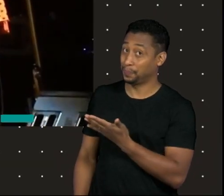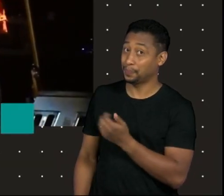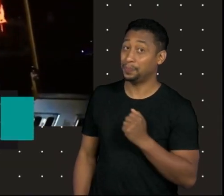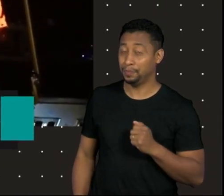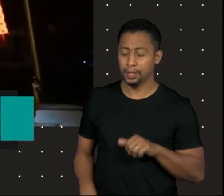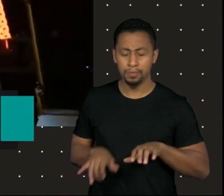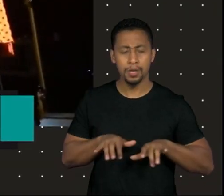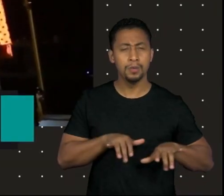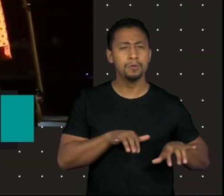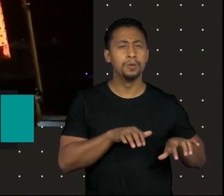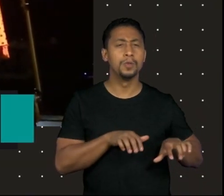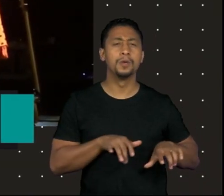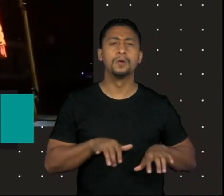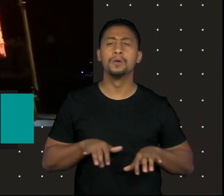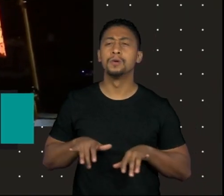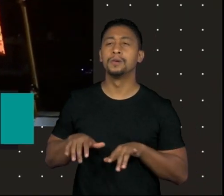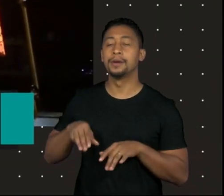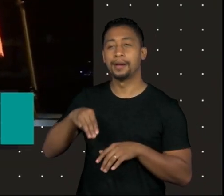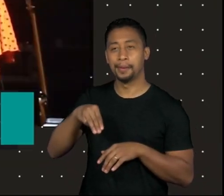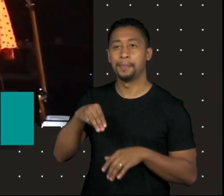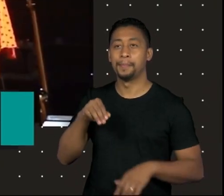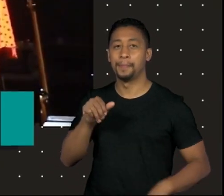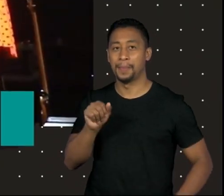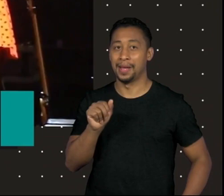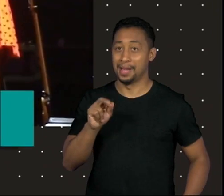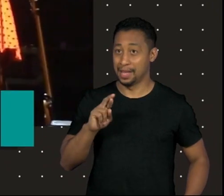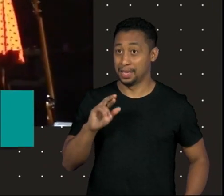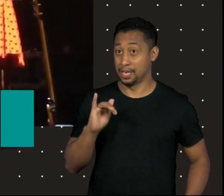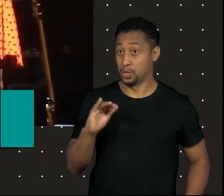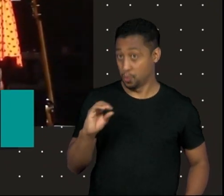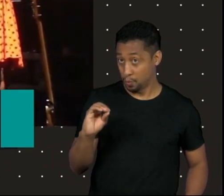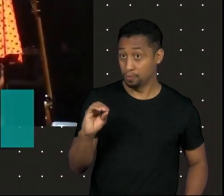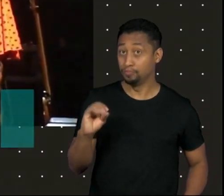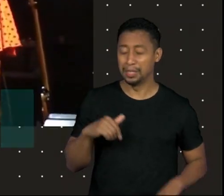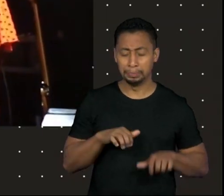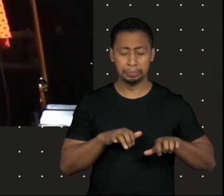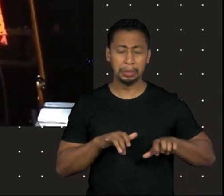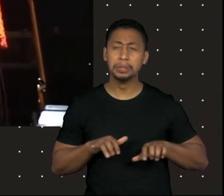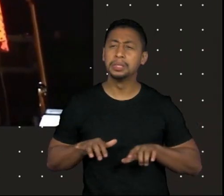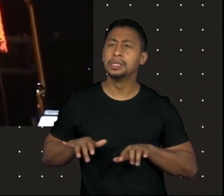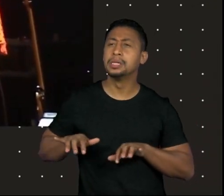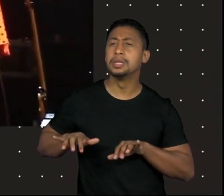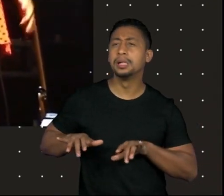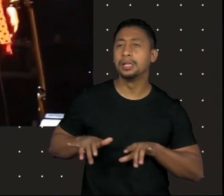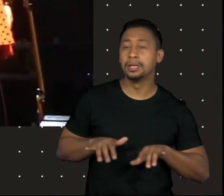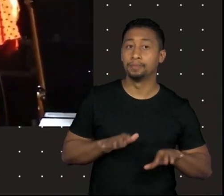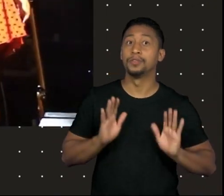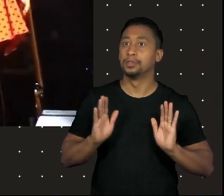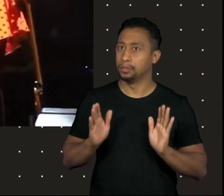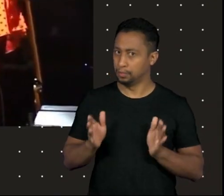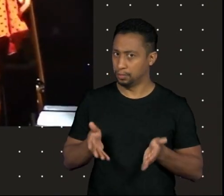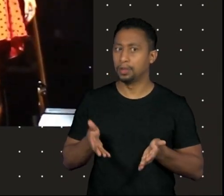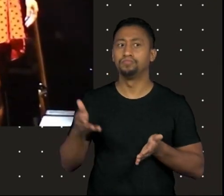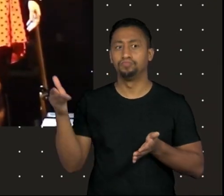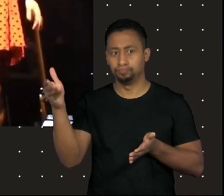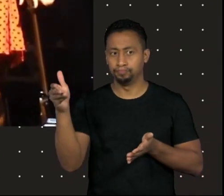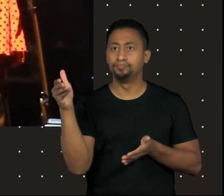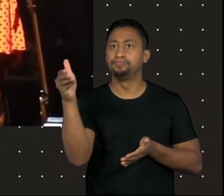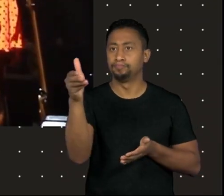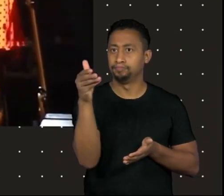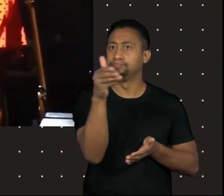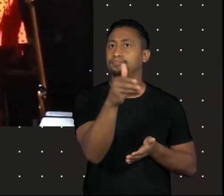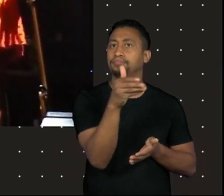pianista, exímio pianista, mas para além do músico que tinha tocado no Beco das Garrafas, acompanhado